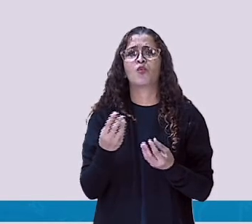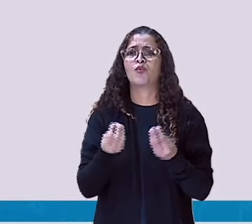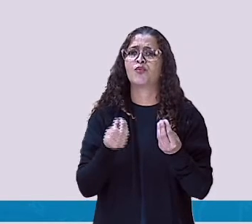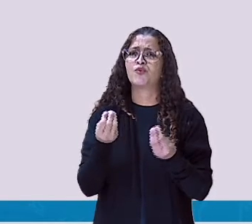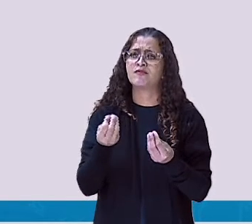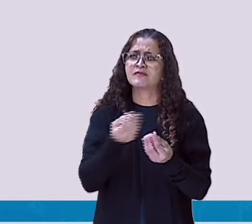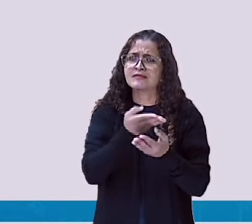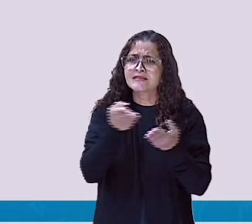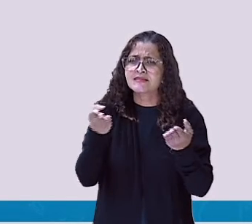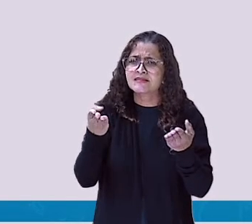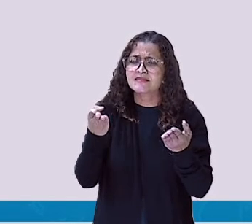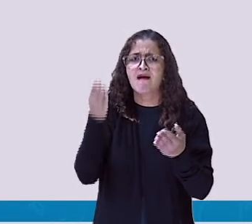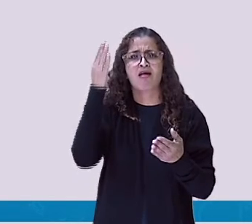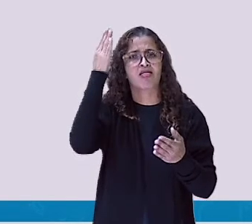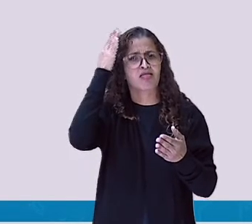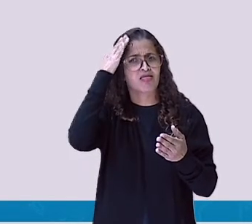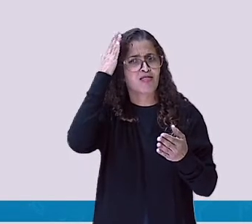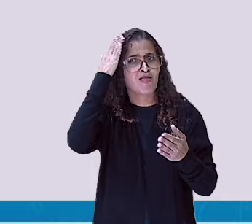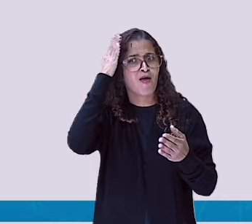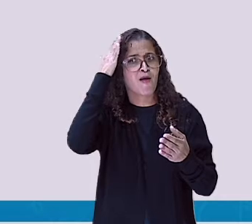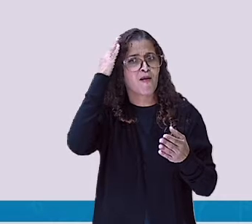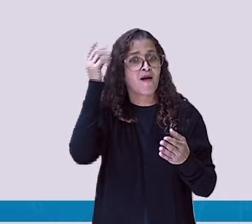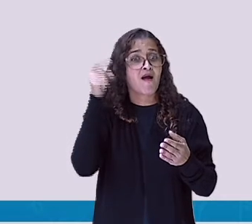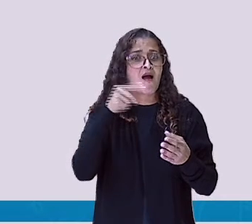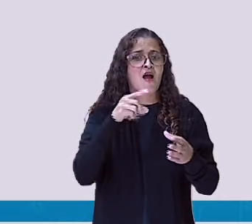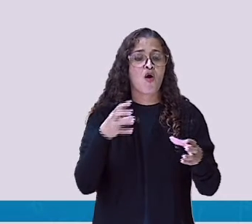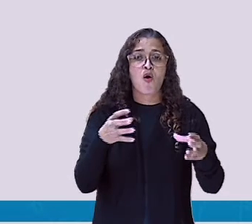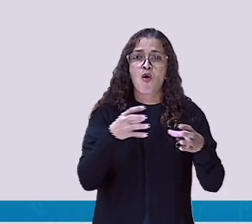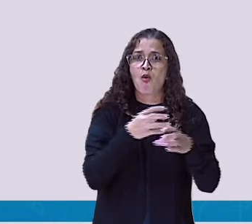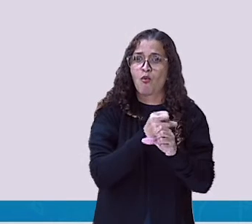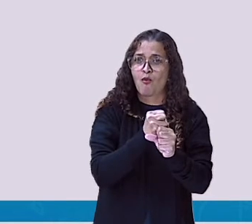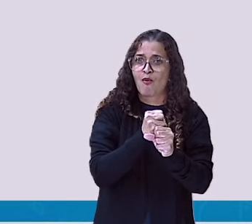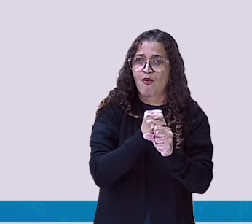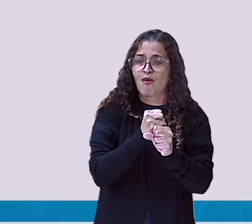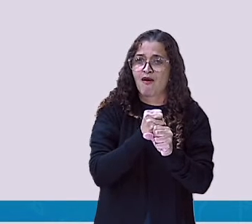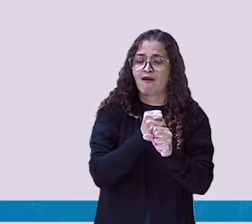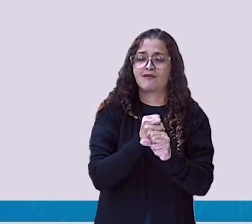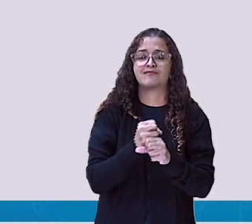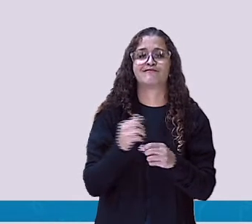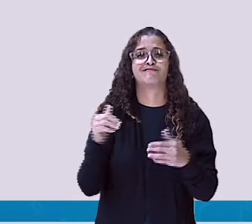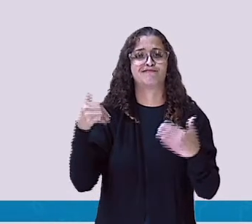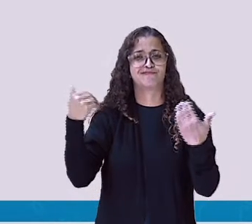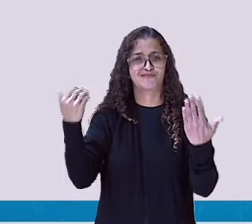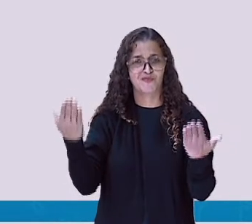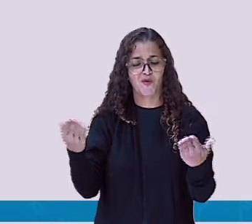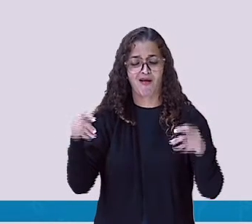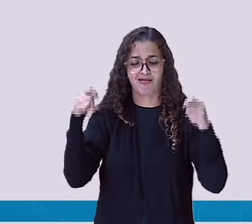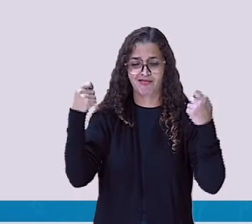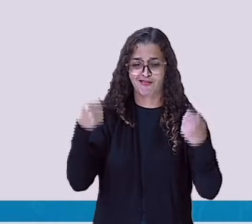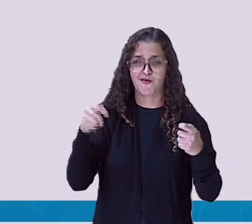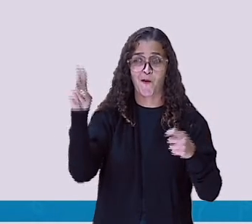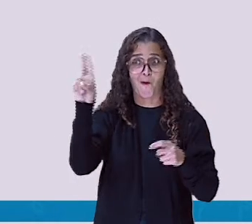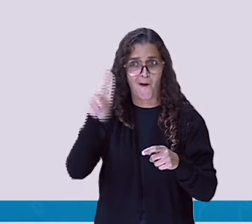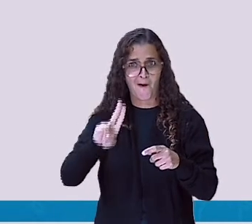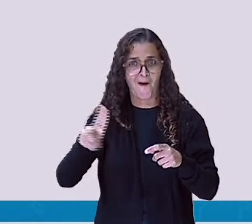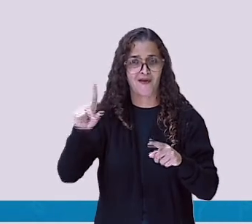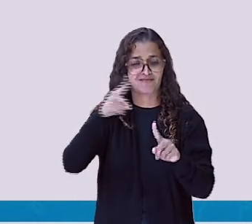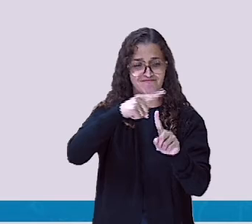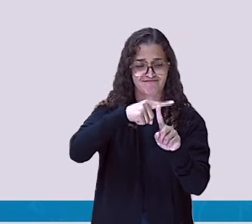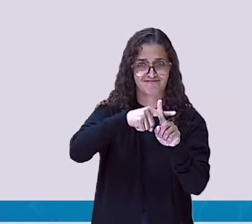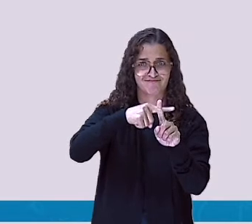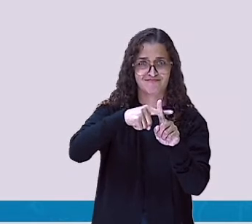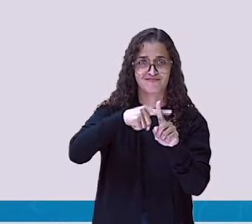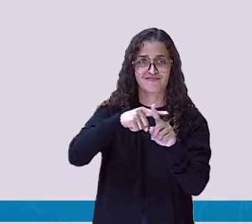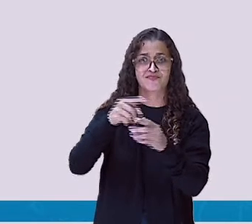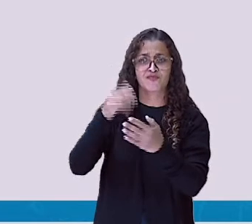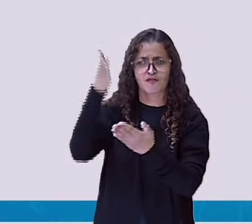conta você faz? Conta de mais, não é isso? Então, nós podemos somar aqui, ó, porque já não está um debaixo do outro,